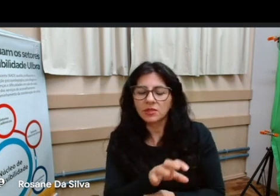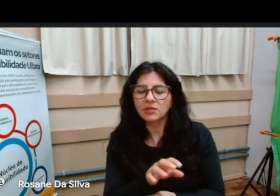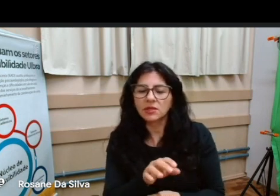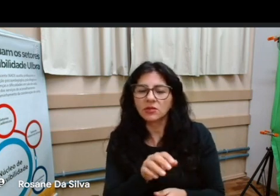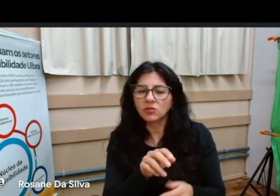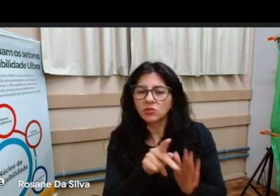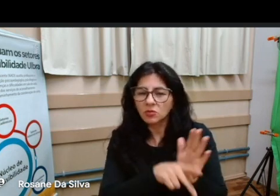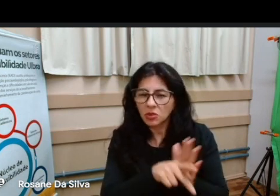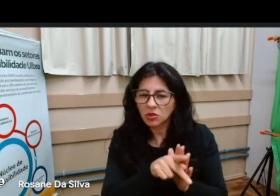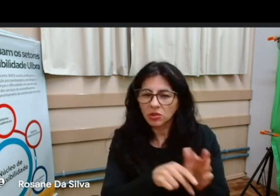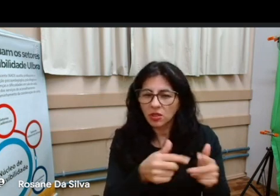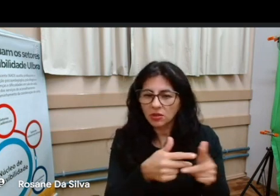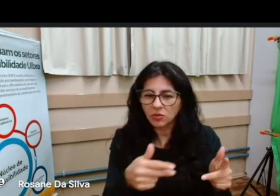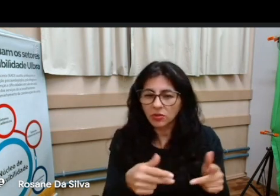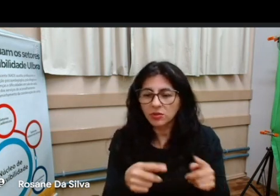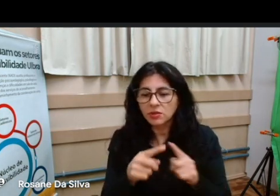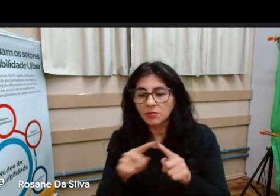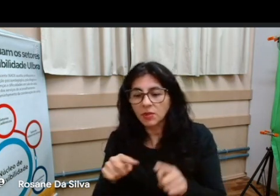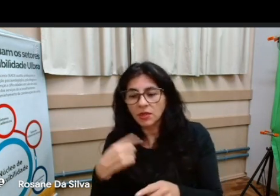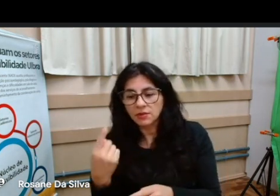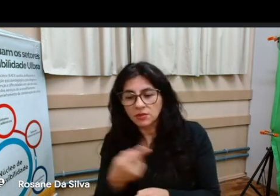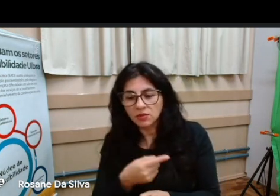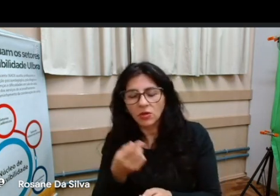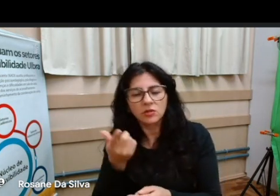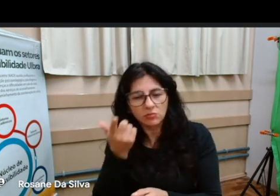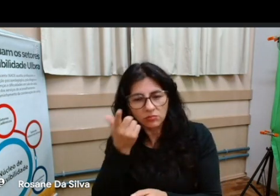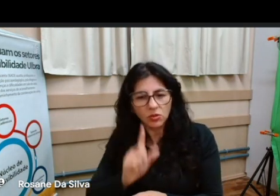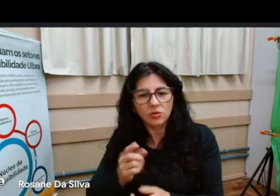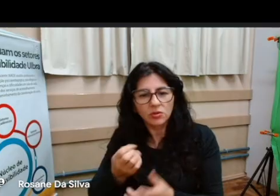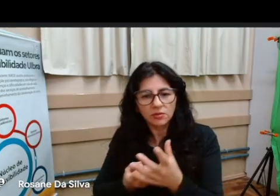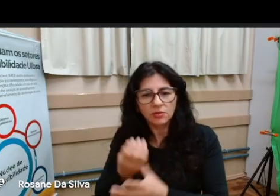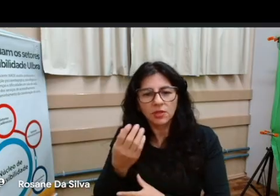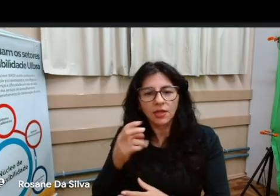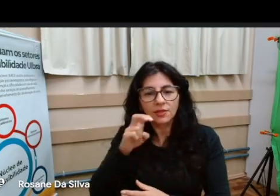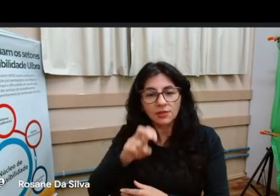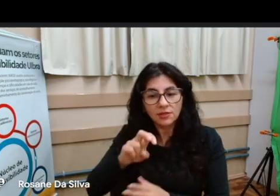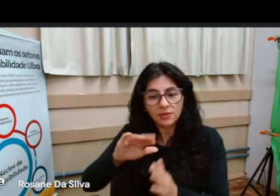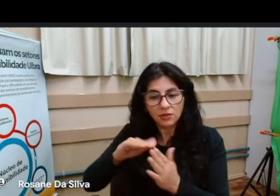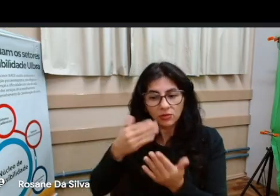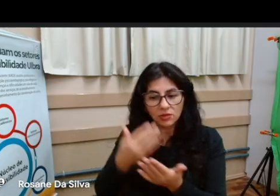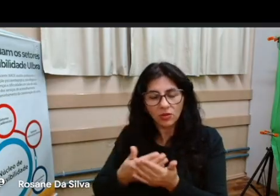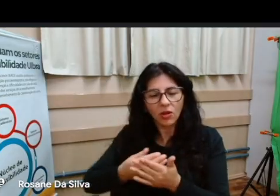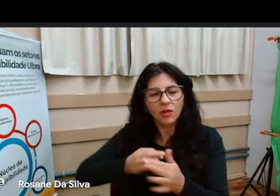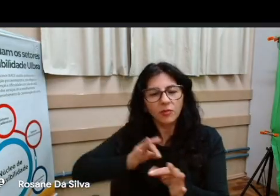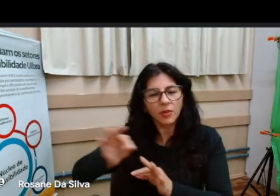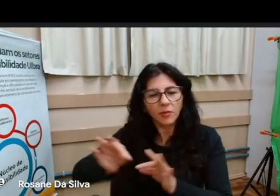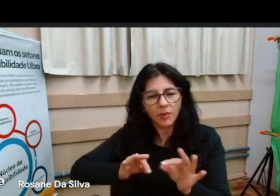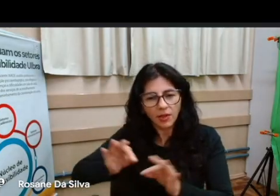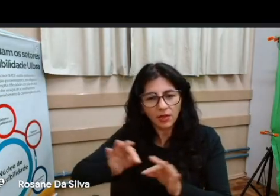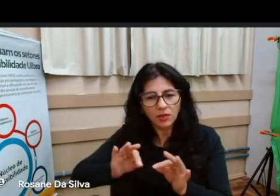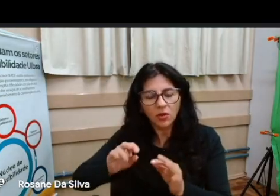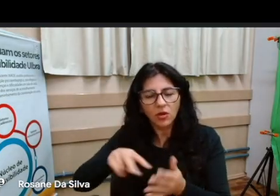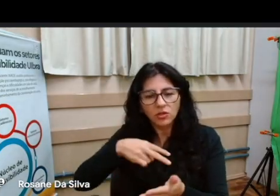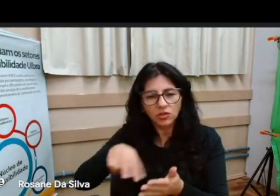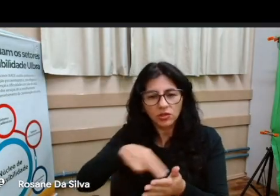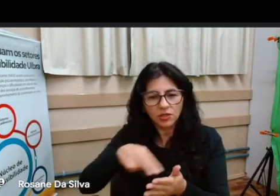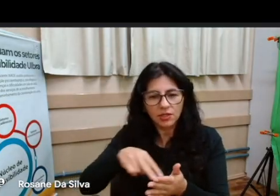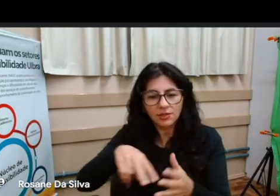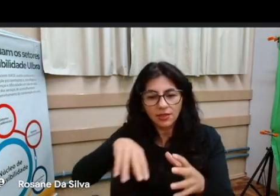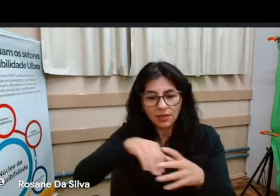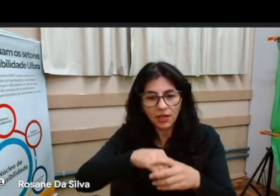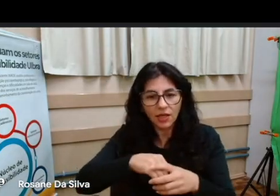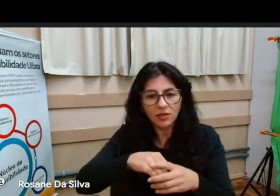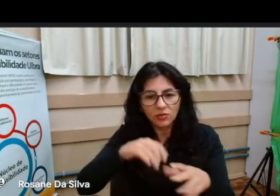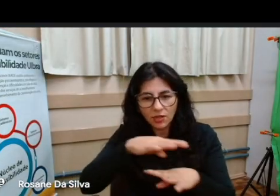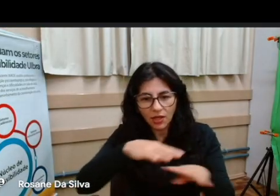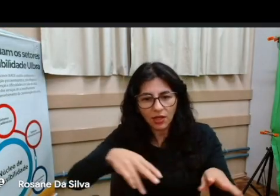e Mas como eu disse a gente conseguiu criar cinco escolas preparatórias de dança dentro da da rede municipal no